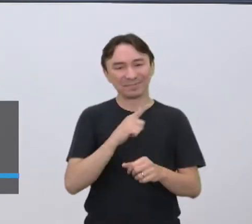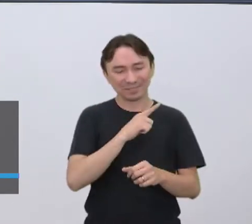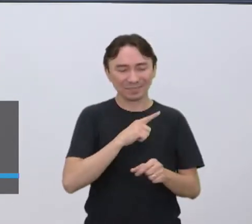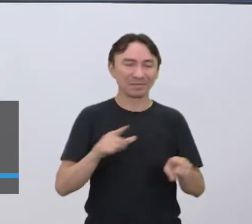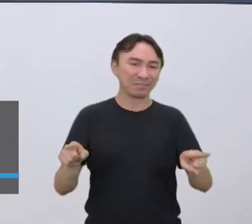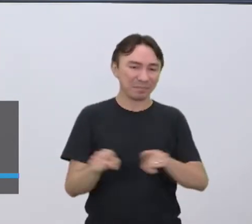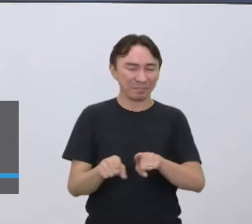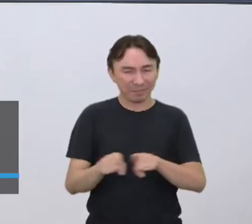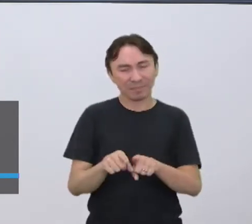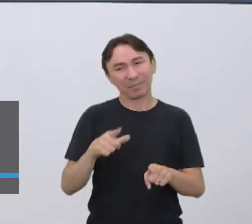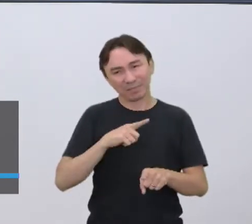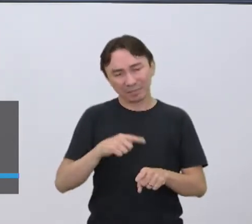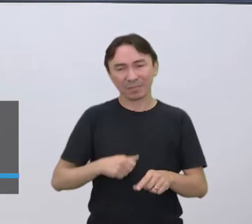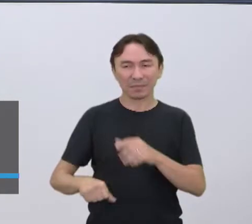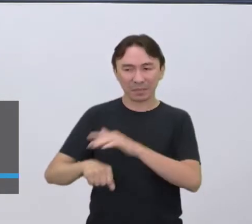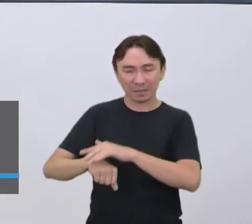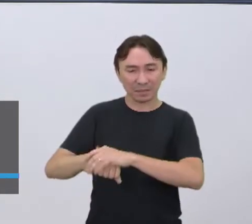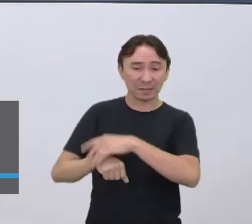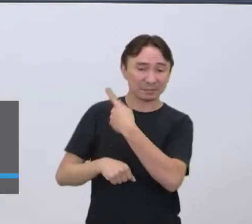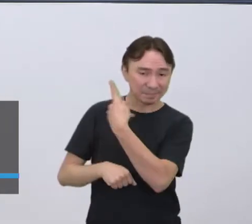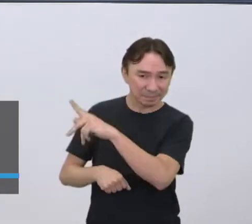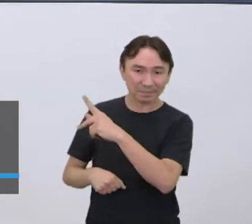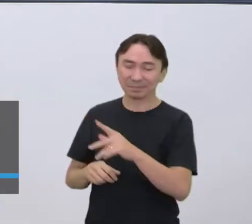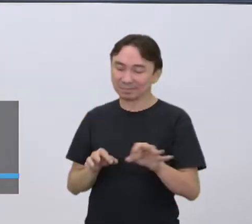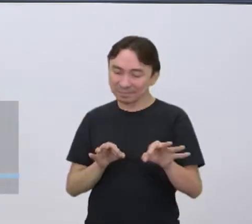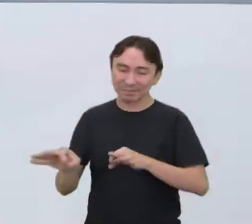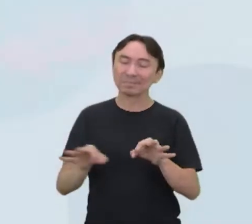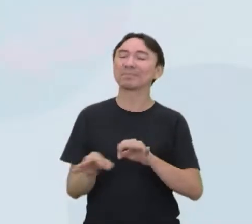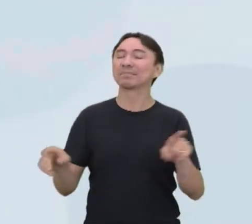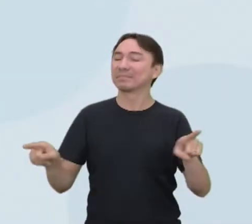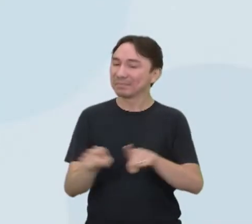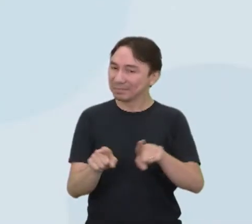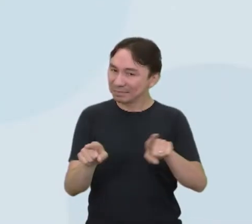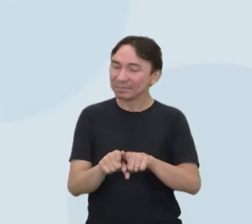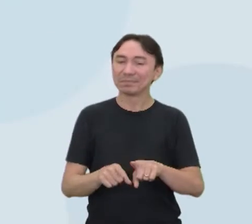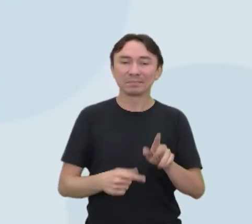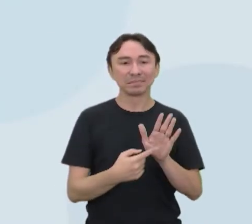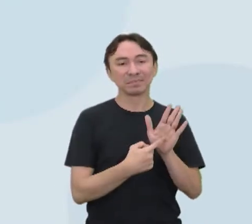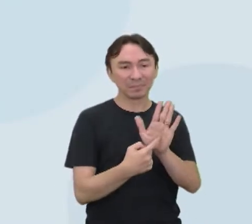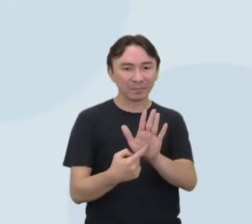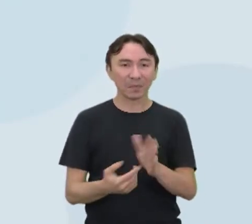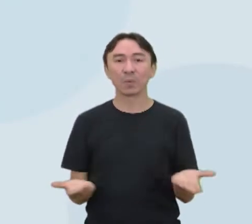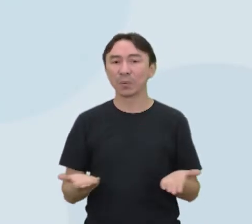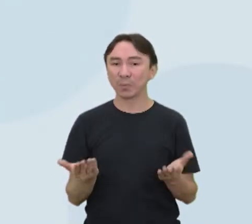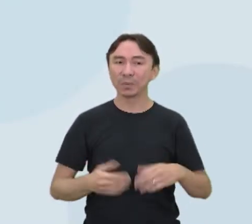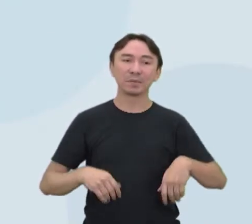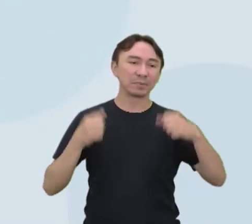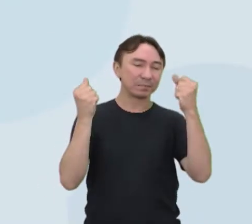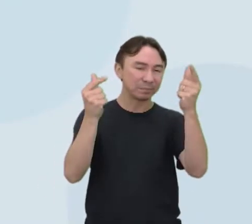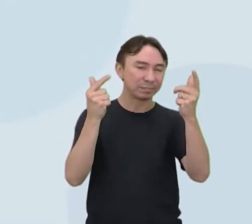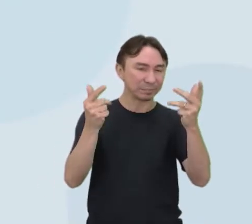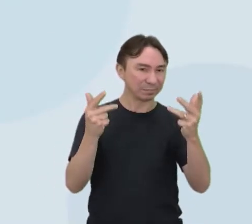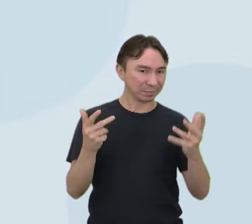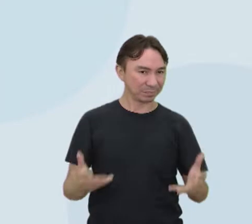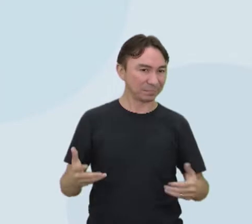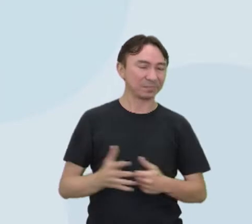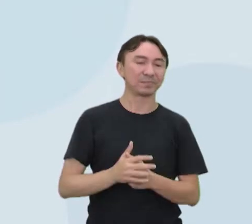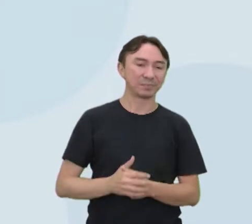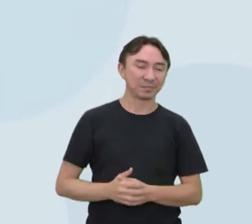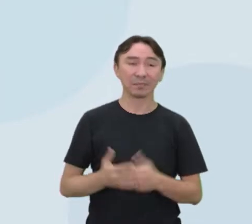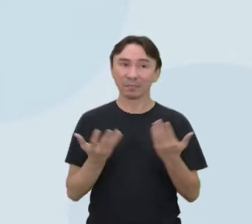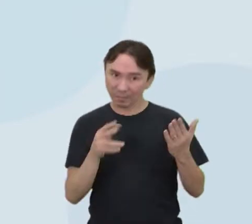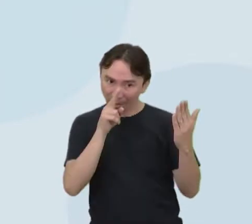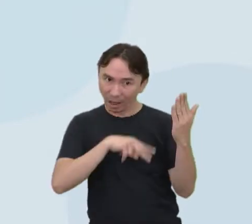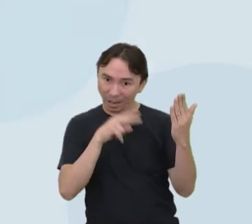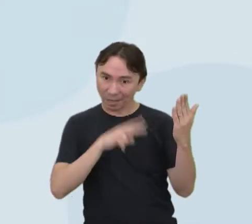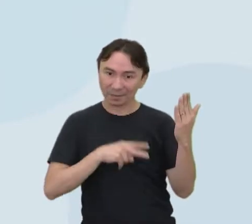Roberta também, tá ok? Vamos começar então? Olha lá, já vamos fazer a descrição aí, a gente vai fazer uma pequena leitura, Roberto? Você quer ler? Eu